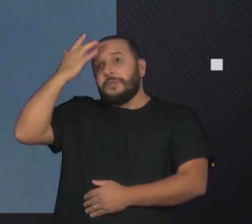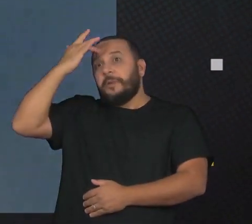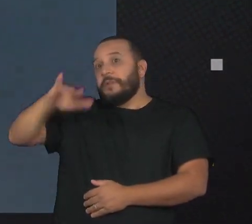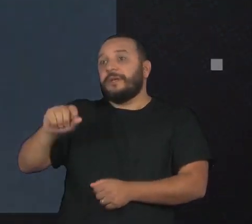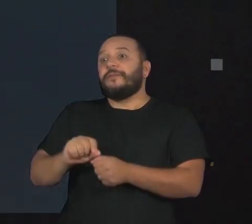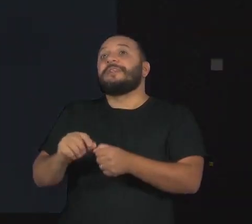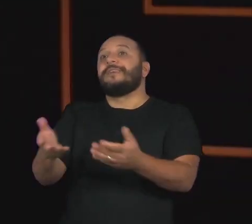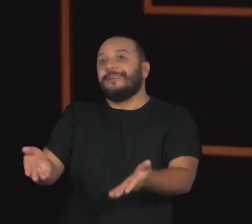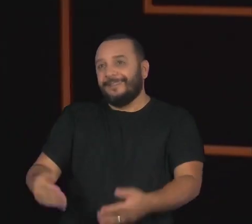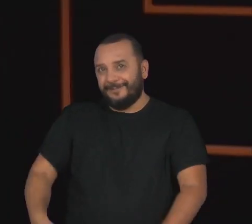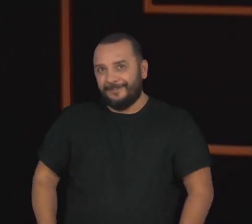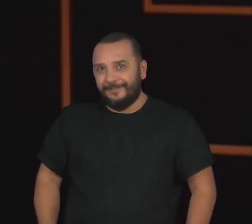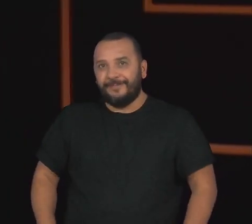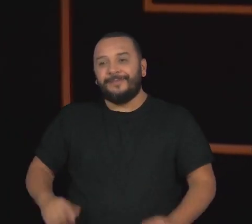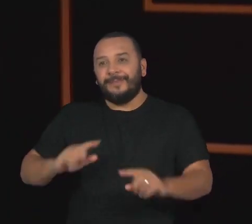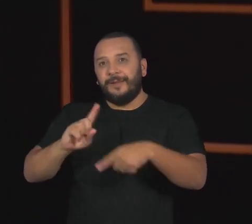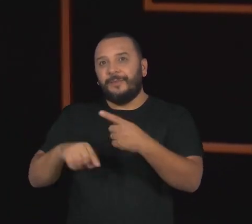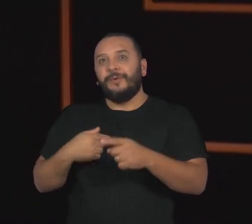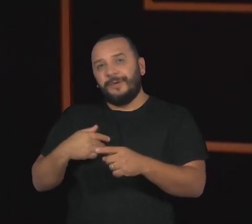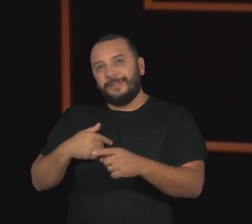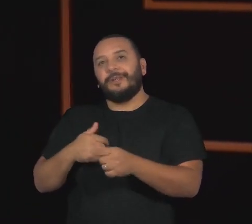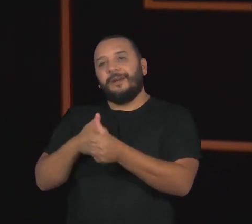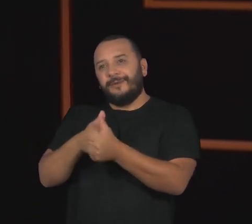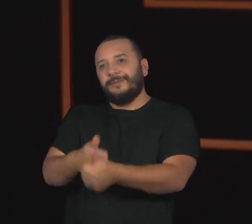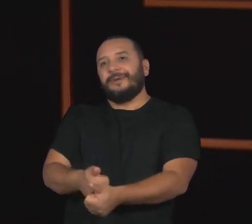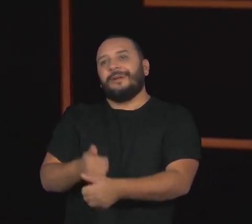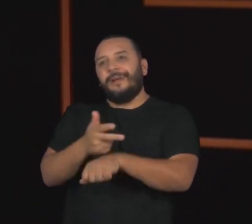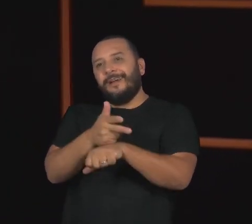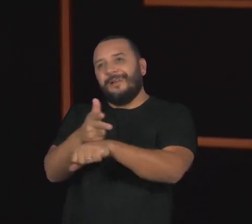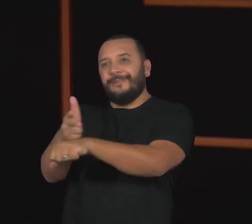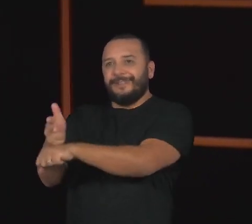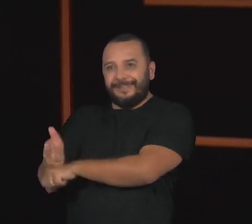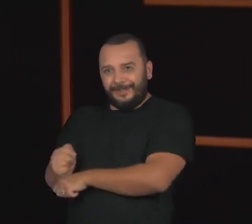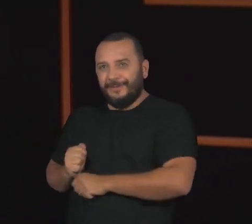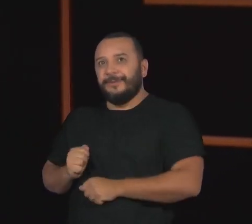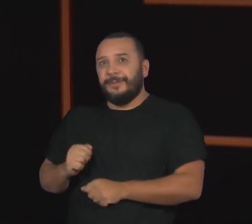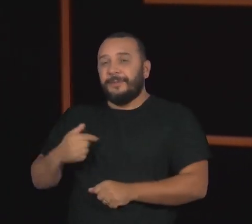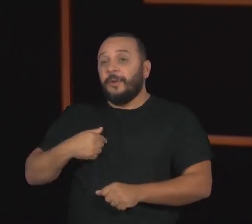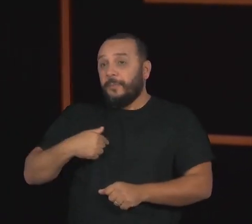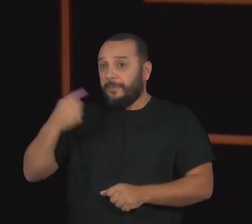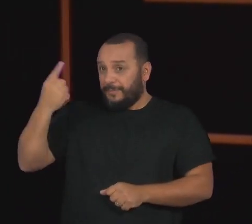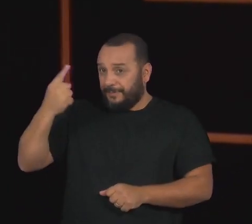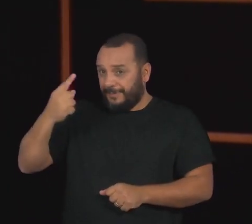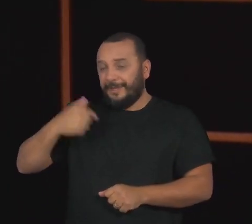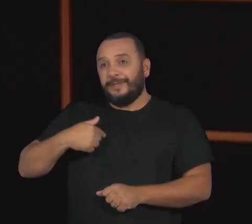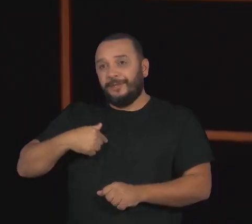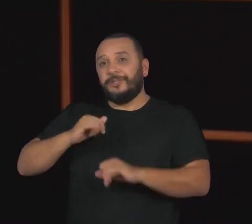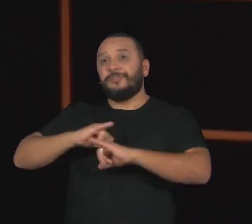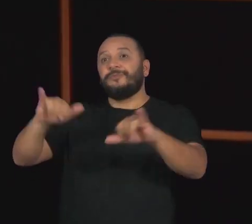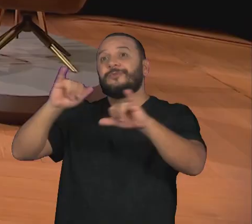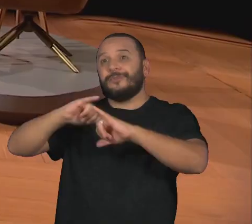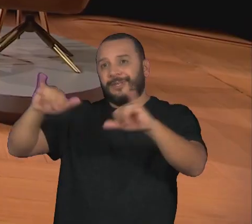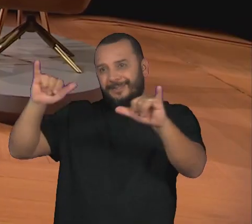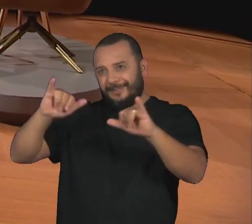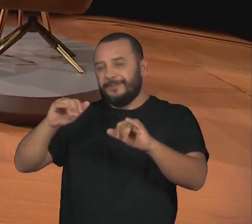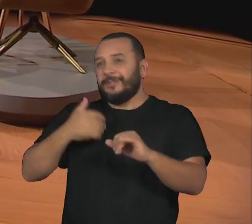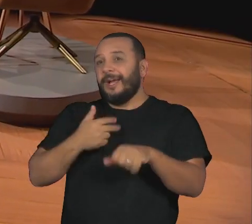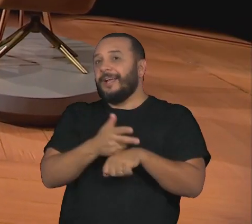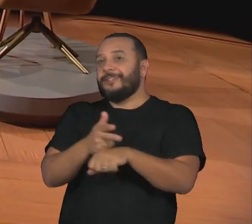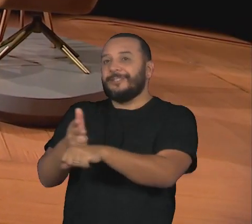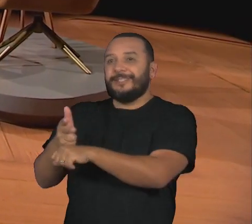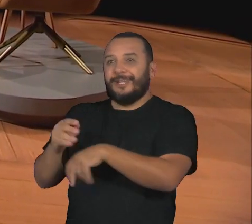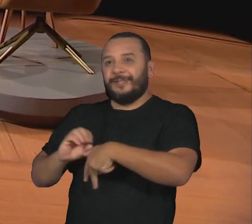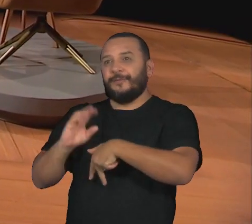depois acompanharam também a gravação do comercial. Então, meu primeiro comercial também já foi registrado, que